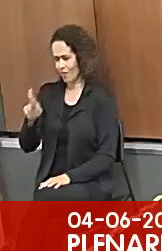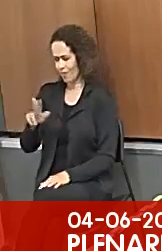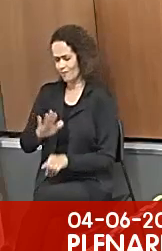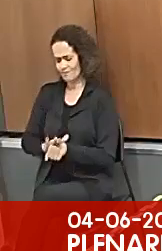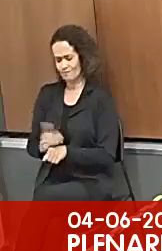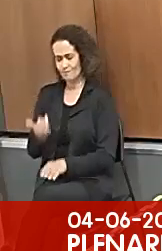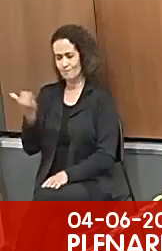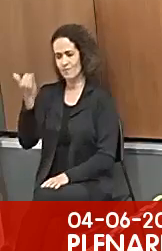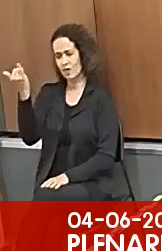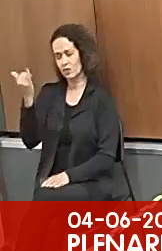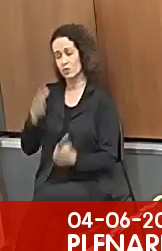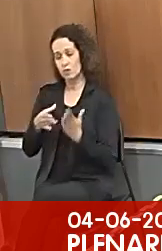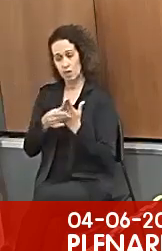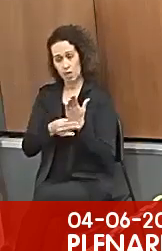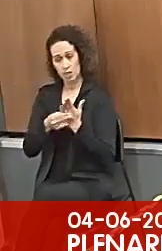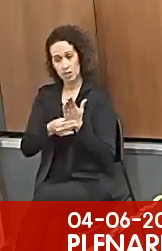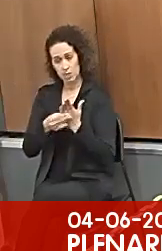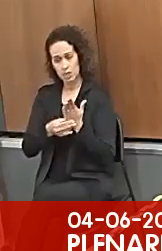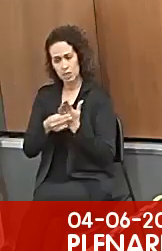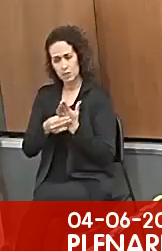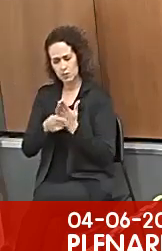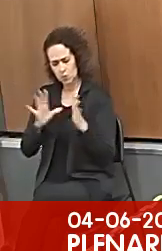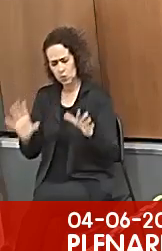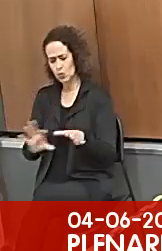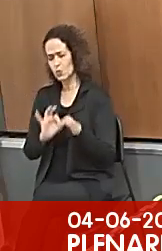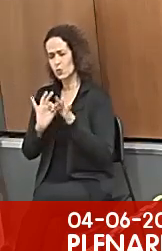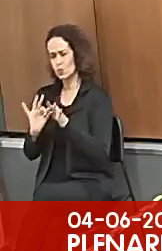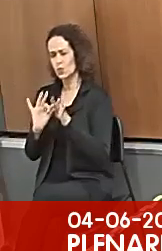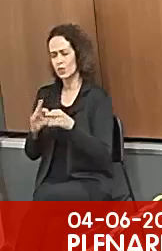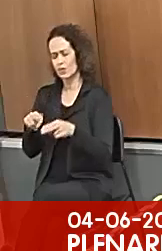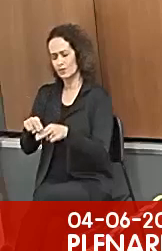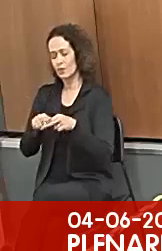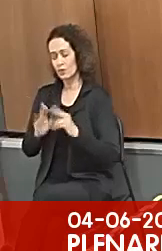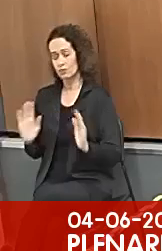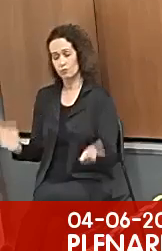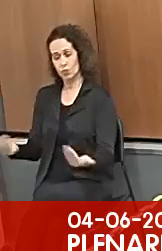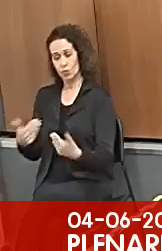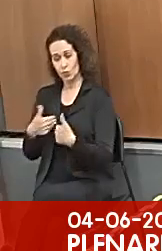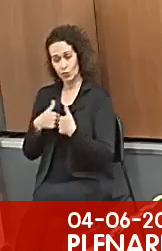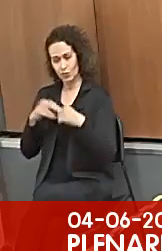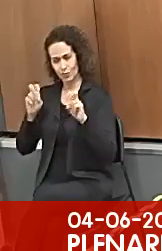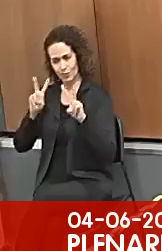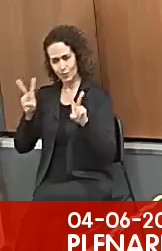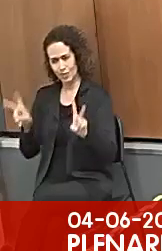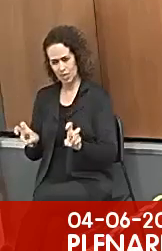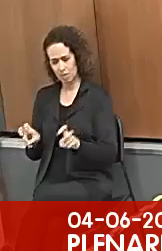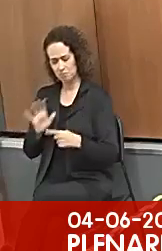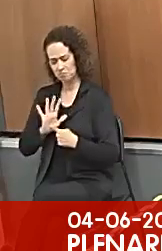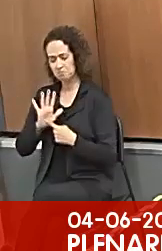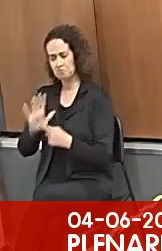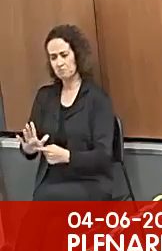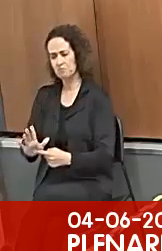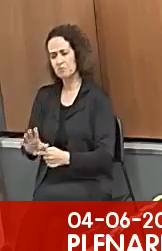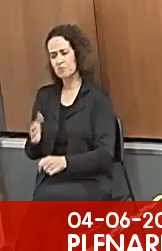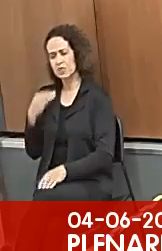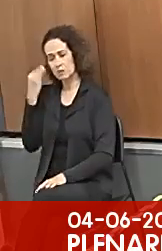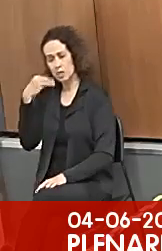do livro, nosso vice-presidente, Unidas pelo Autismo, trouxeram aqui, de forma viva e